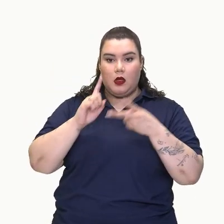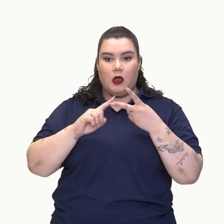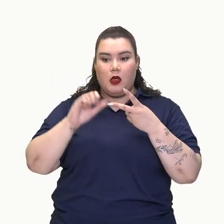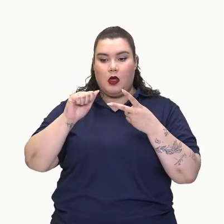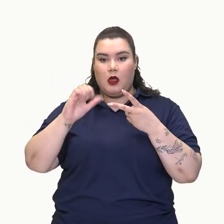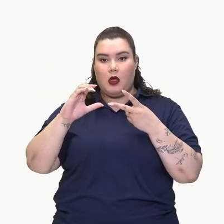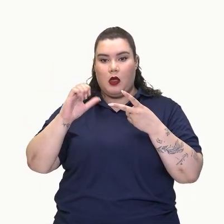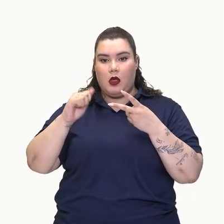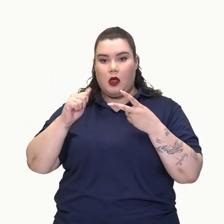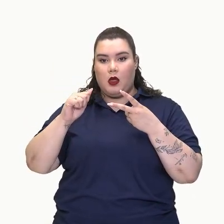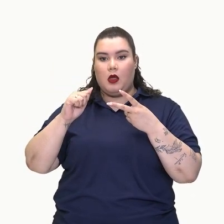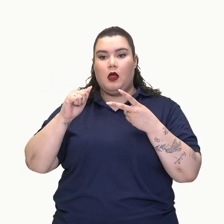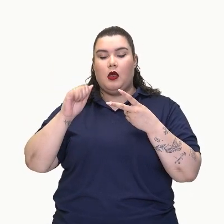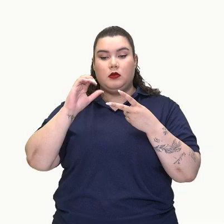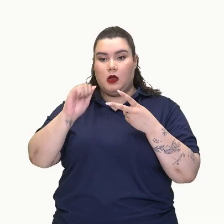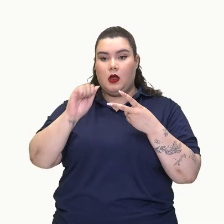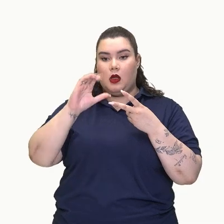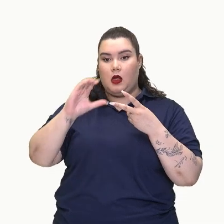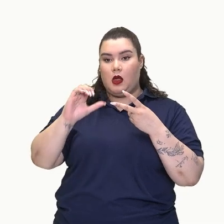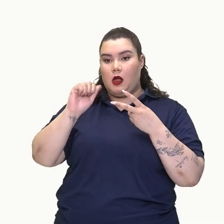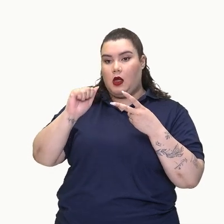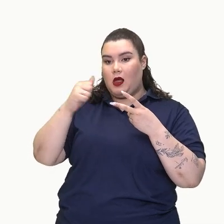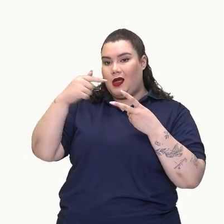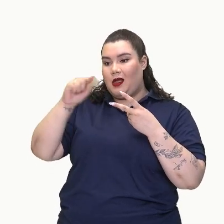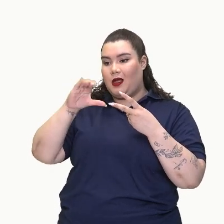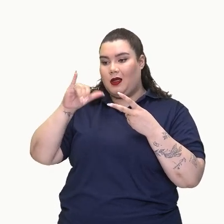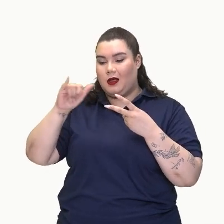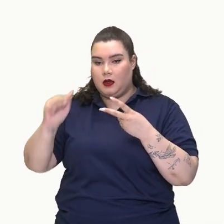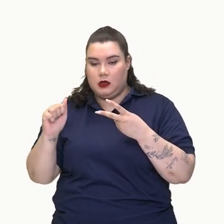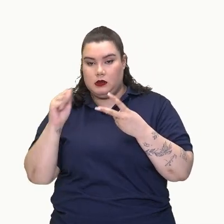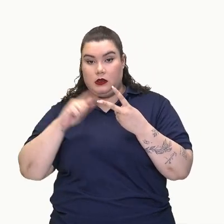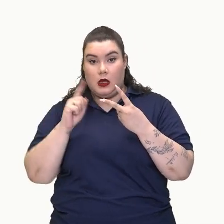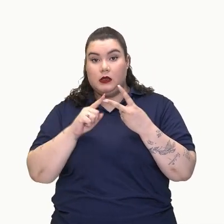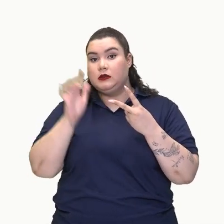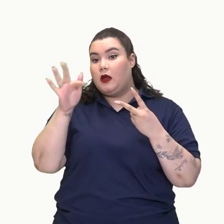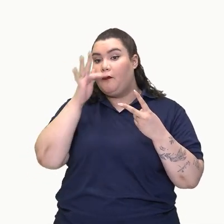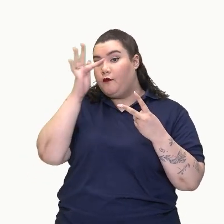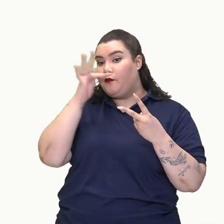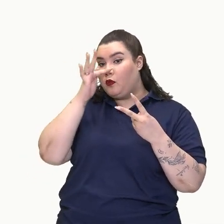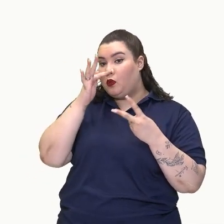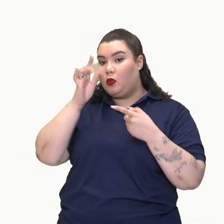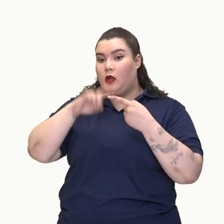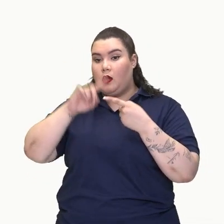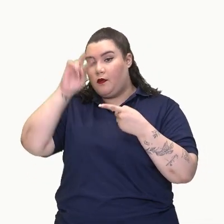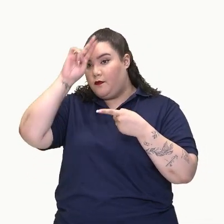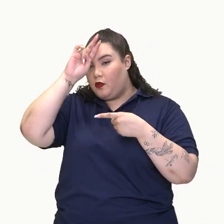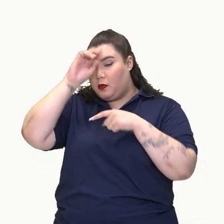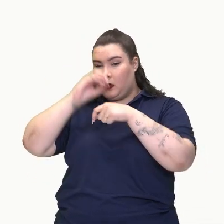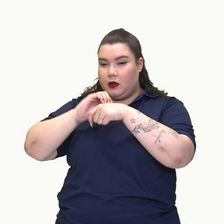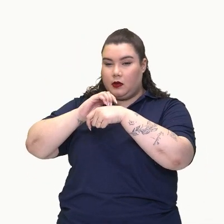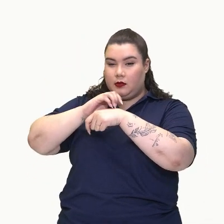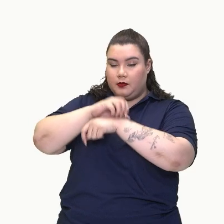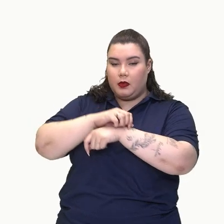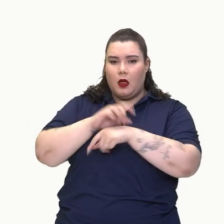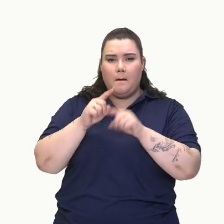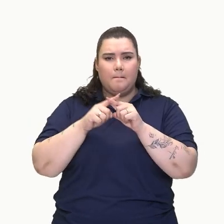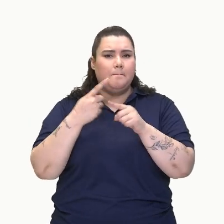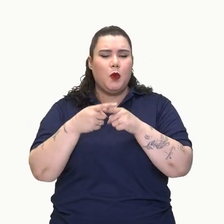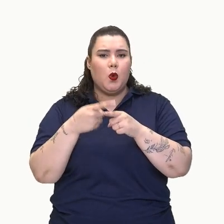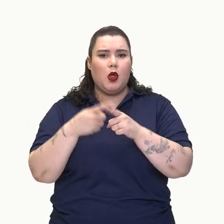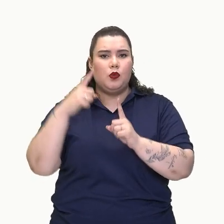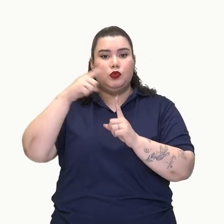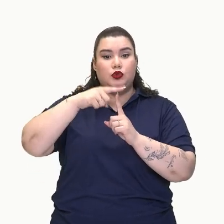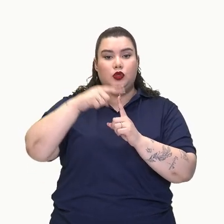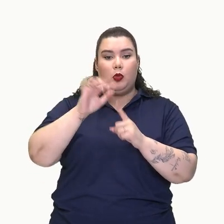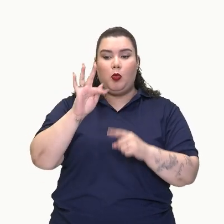duas espécies diferentes, tem uma planta e um inseto, né? Nesse caso, por que é facultativo? Porque eles